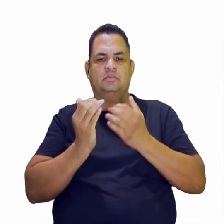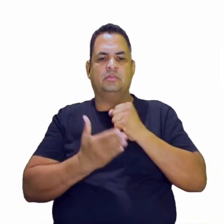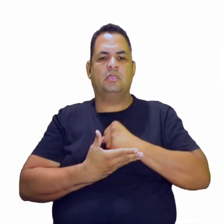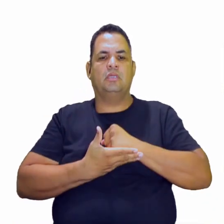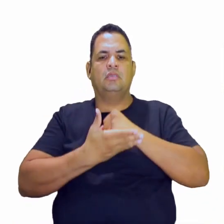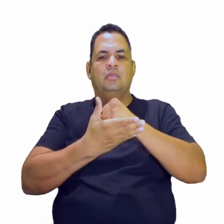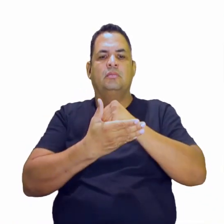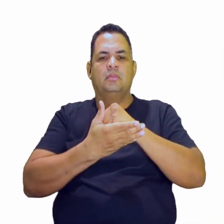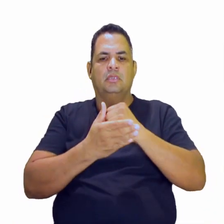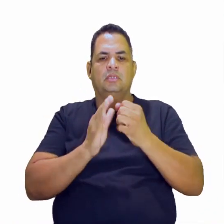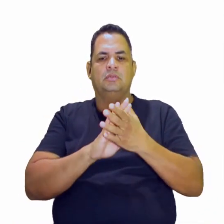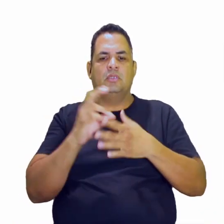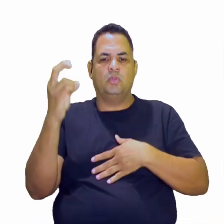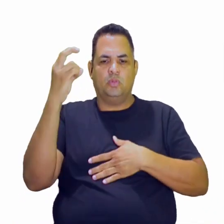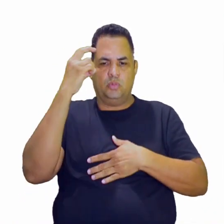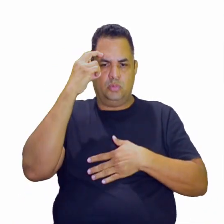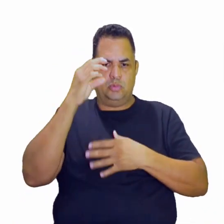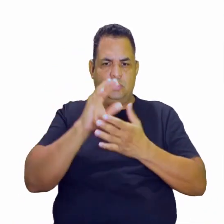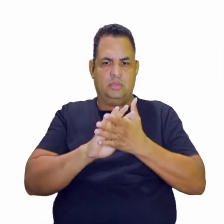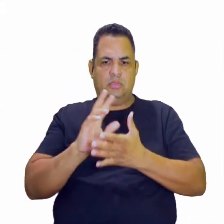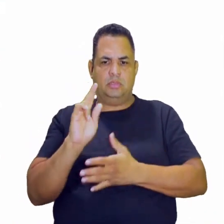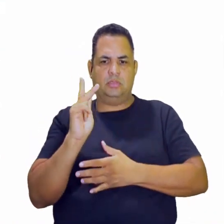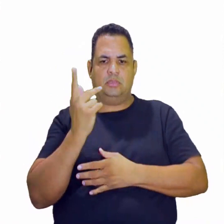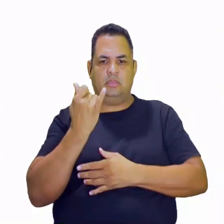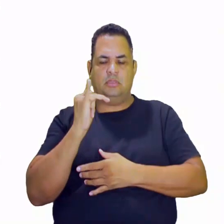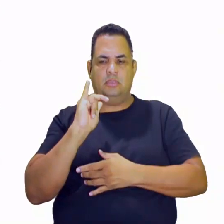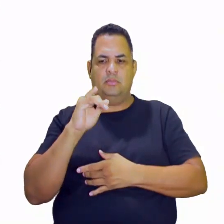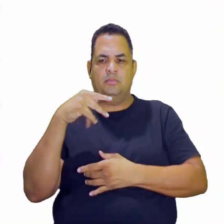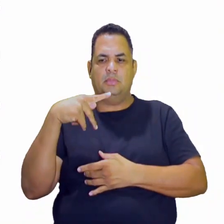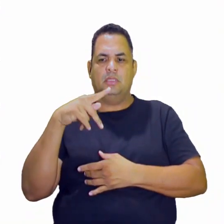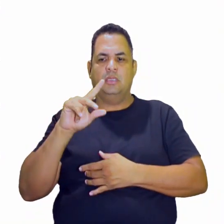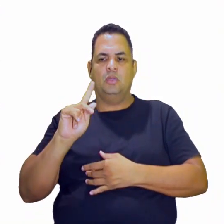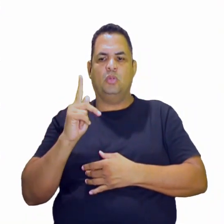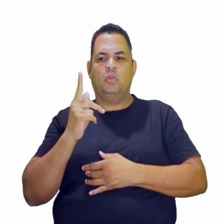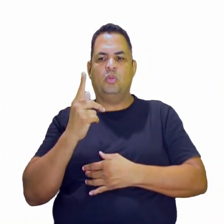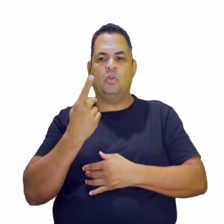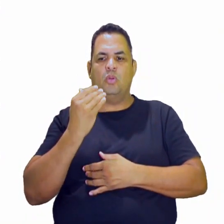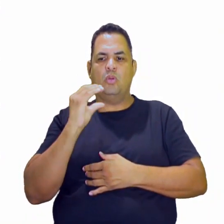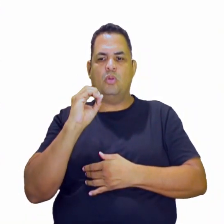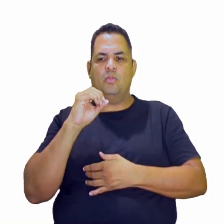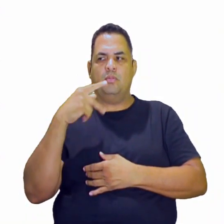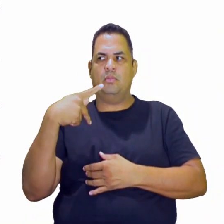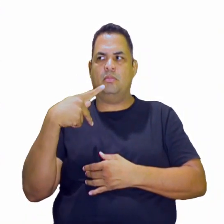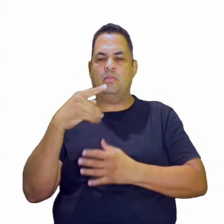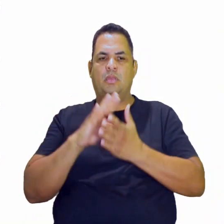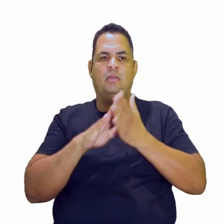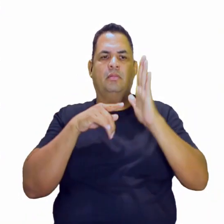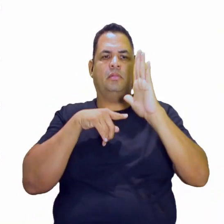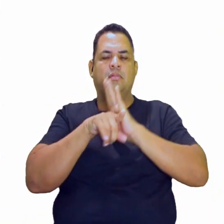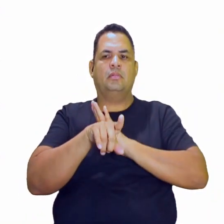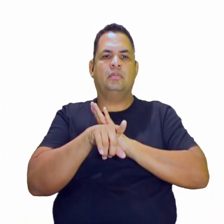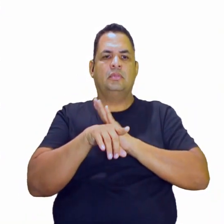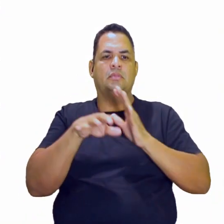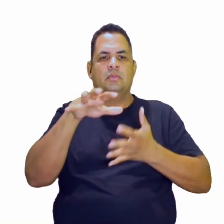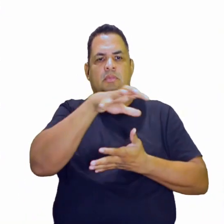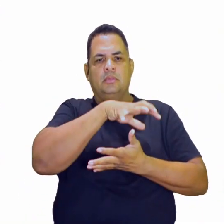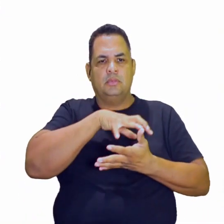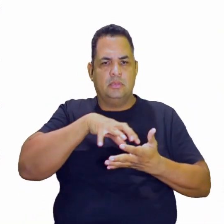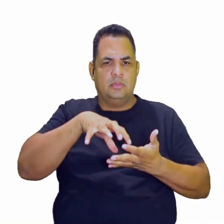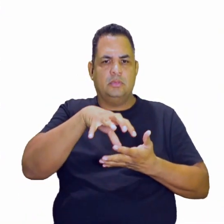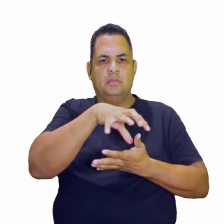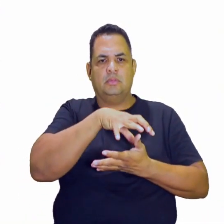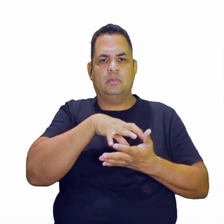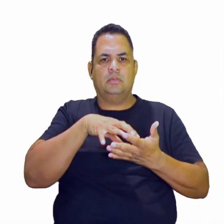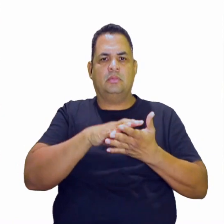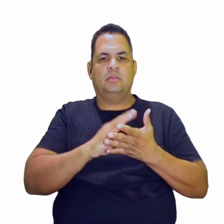da cultura hip hop. Então, um texto introdutório. Daí vem a pergunta: entre as